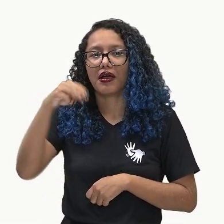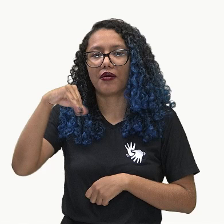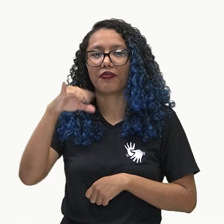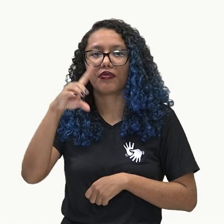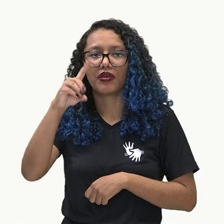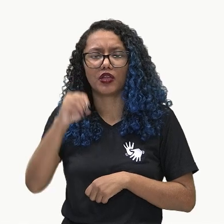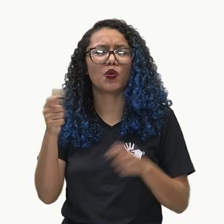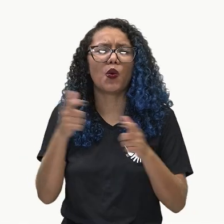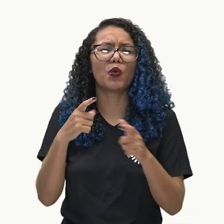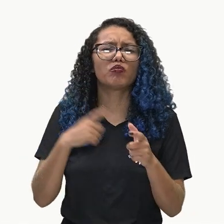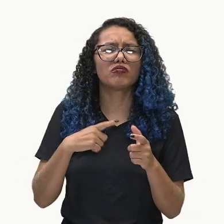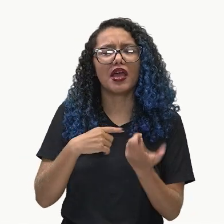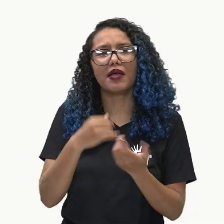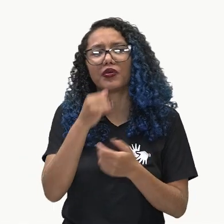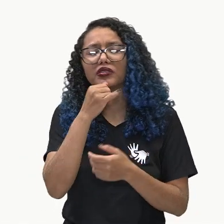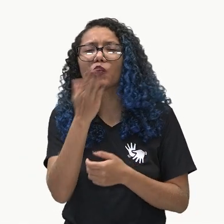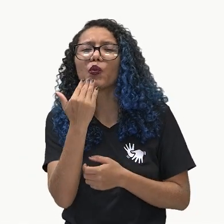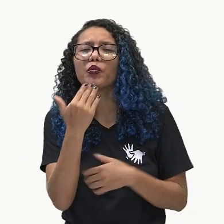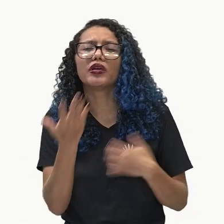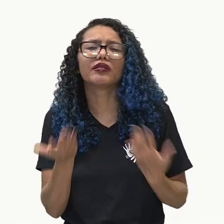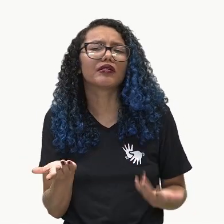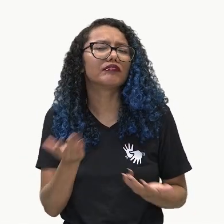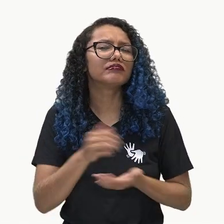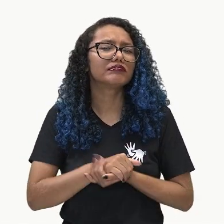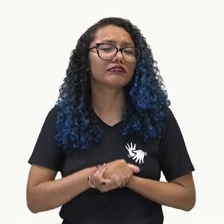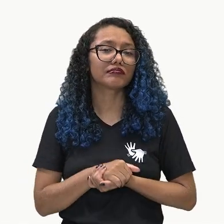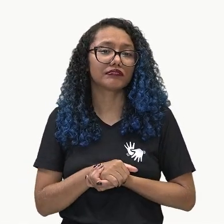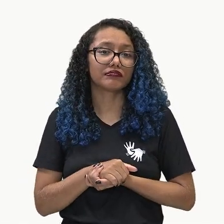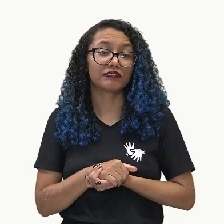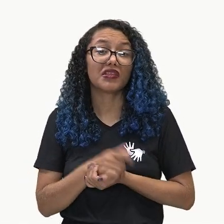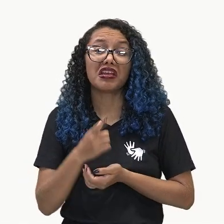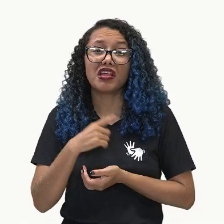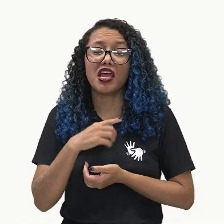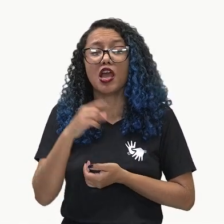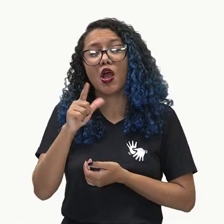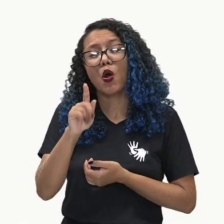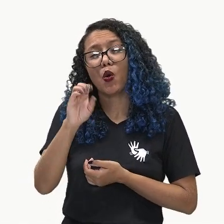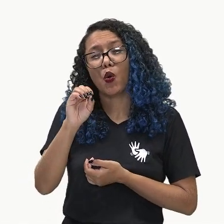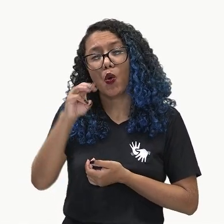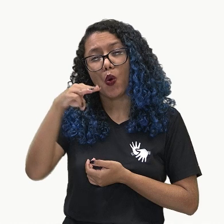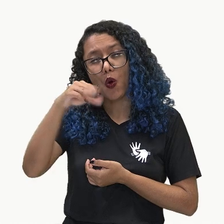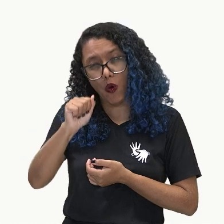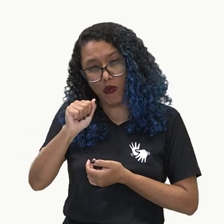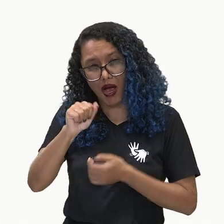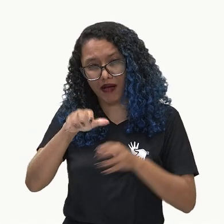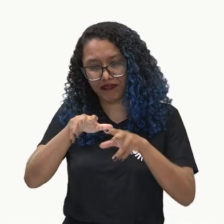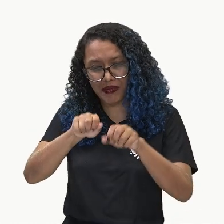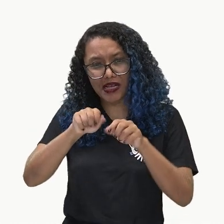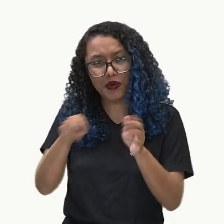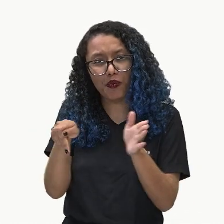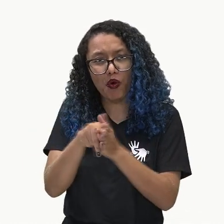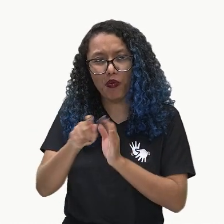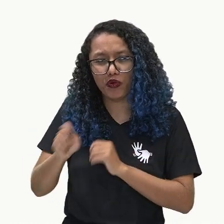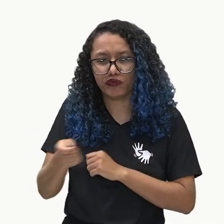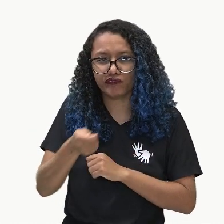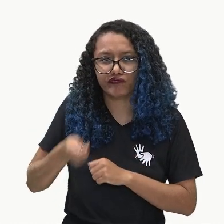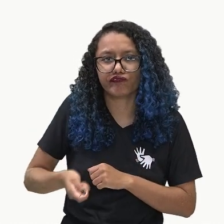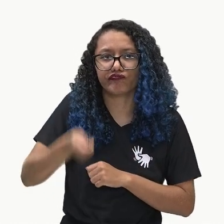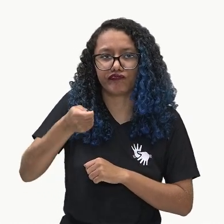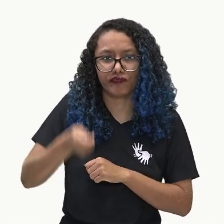nossa alimentação, nós temos na goma da tapioca, a